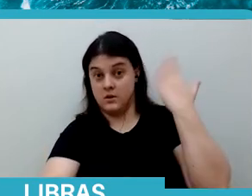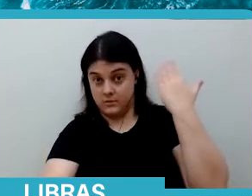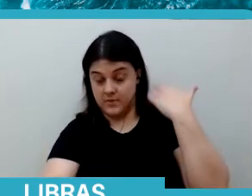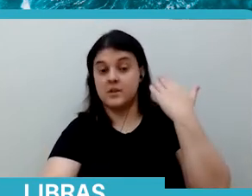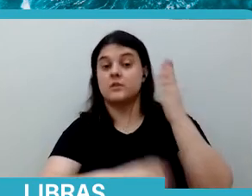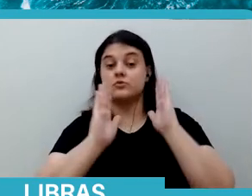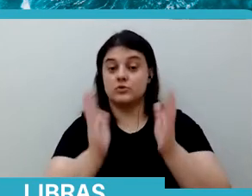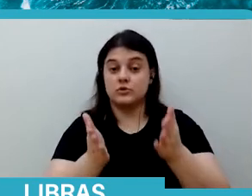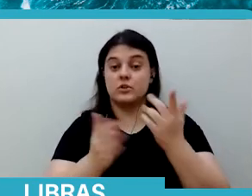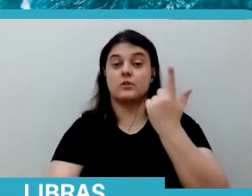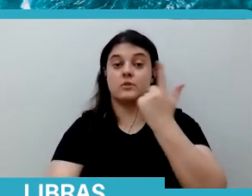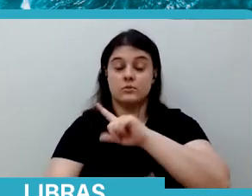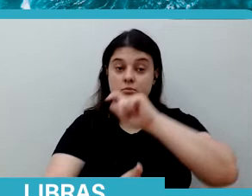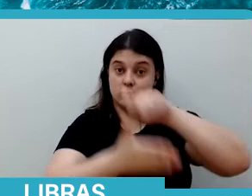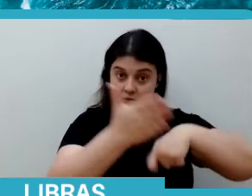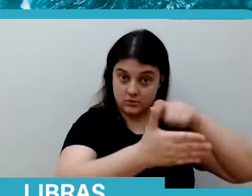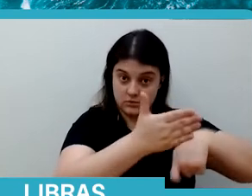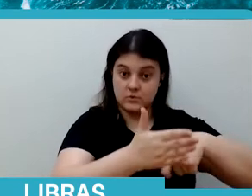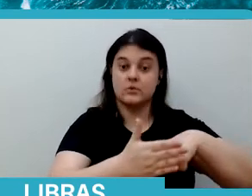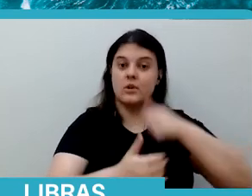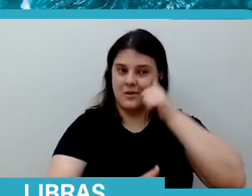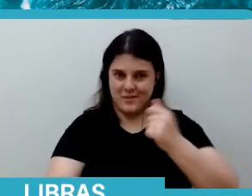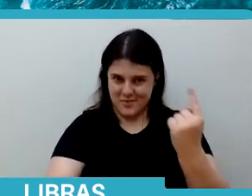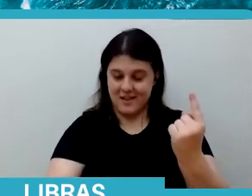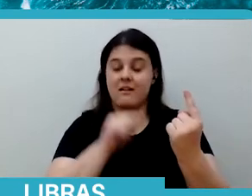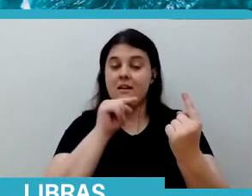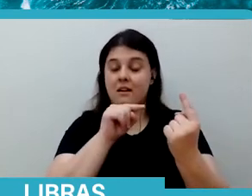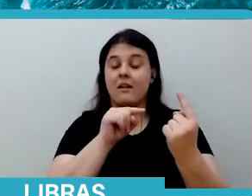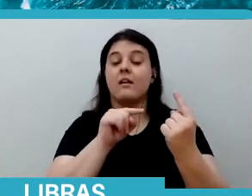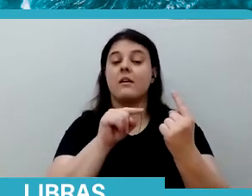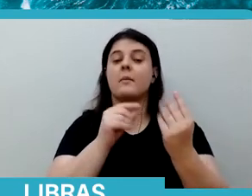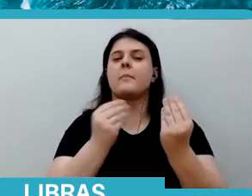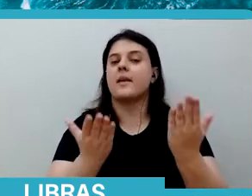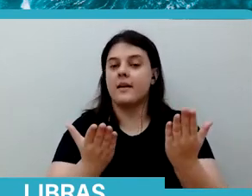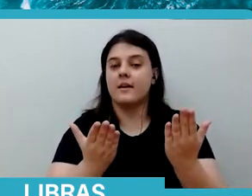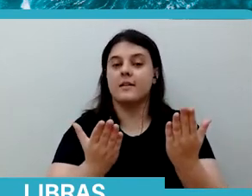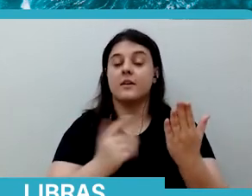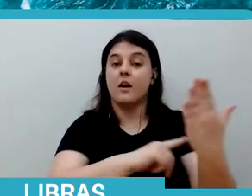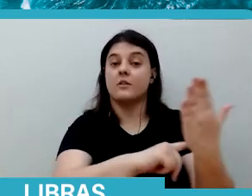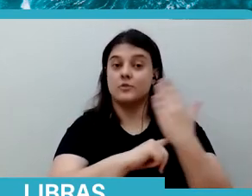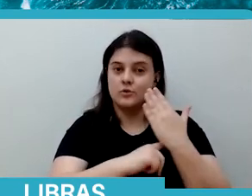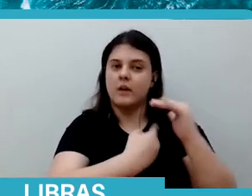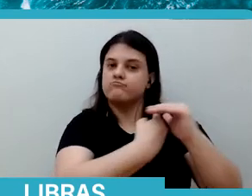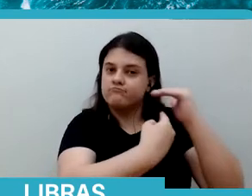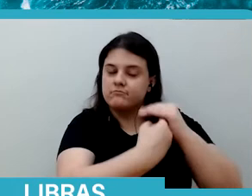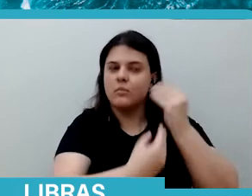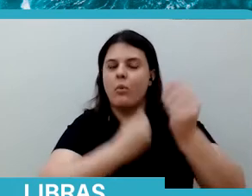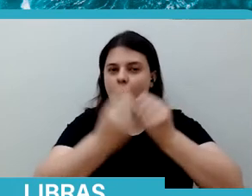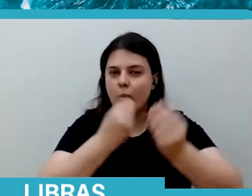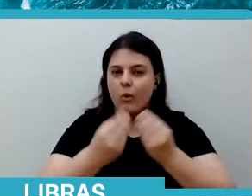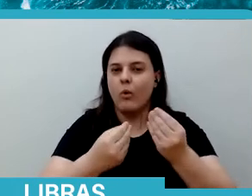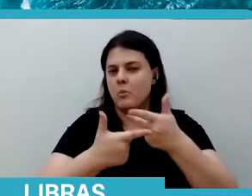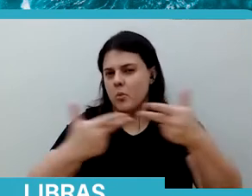até contratou uma delas para nos orientar assim